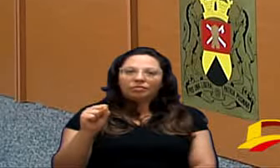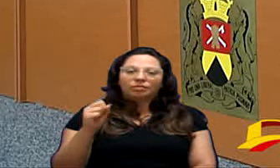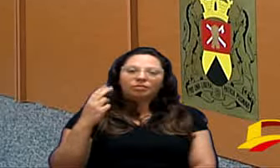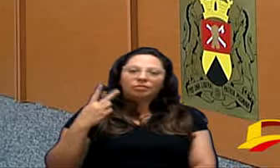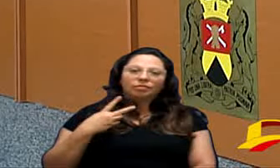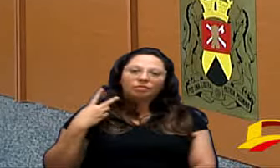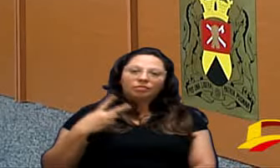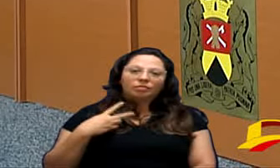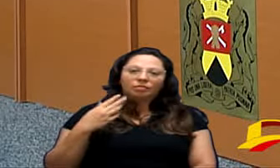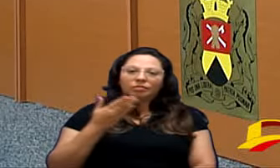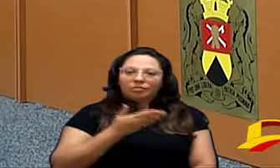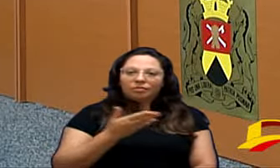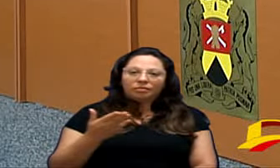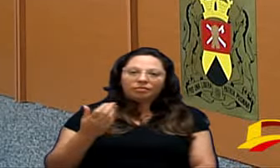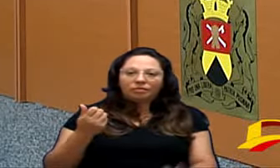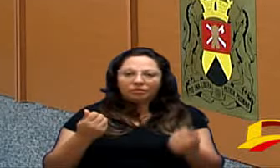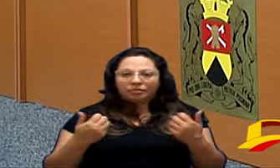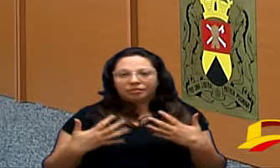a vereadora